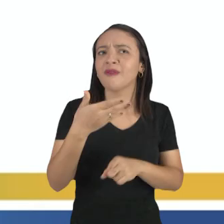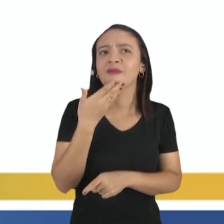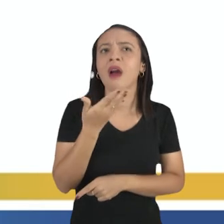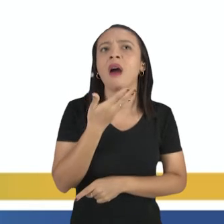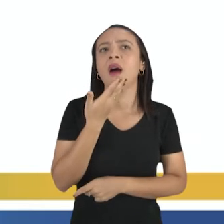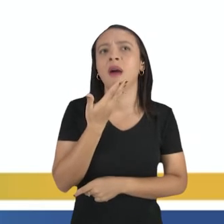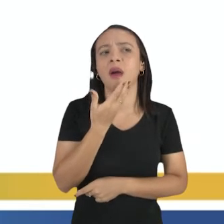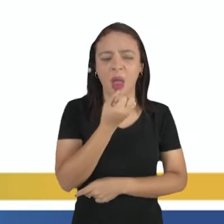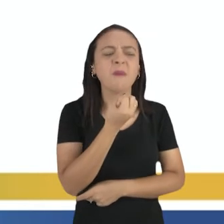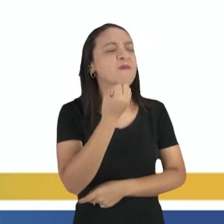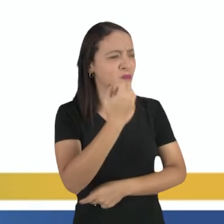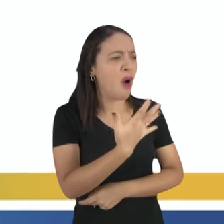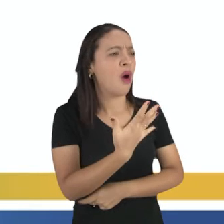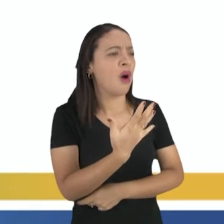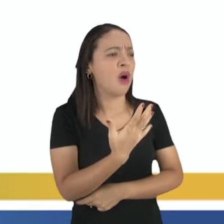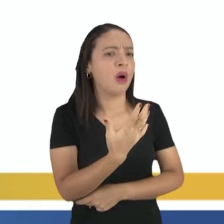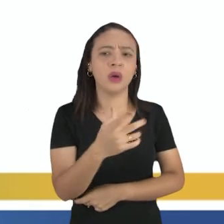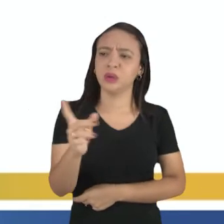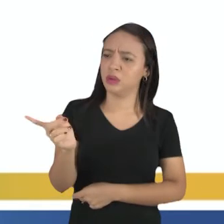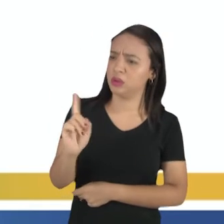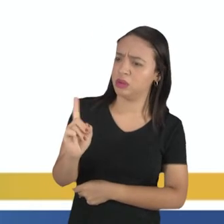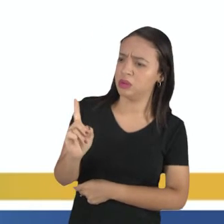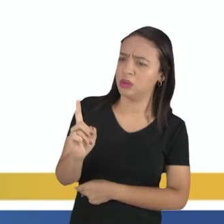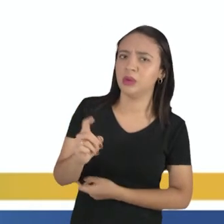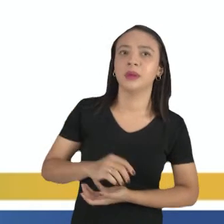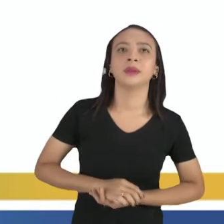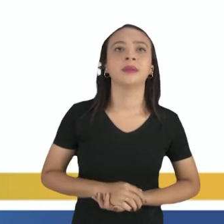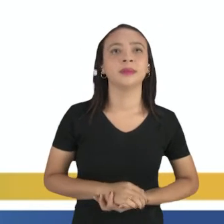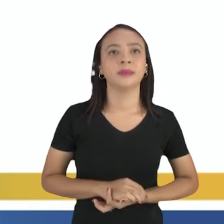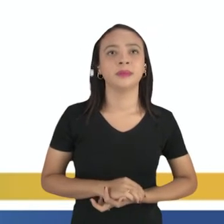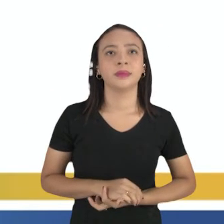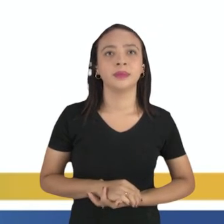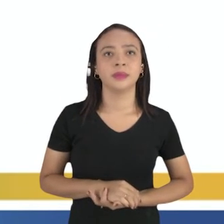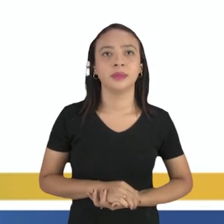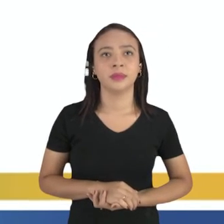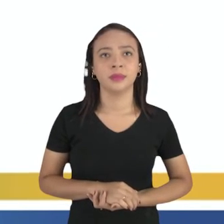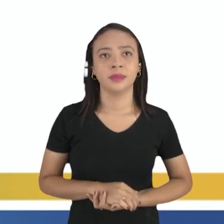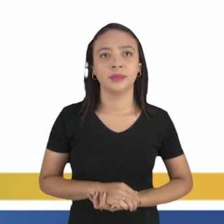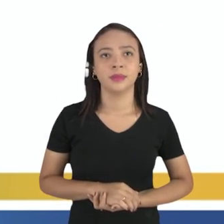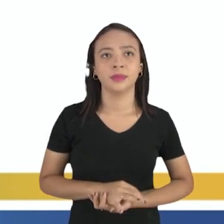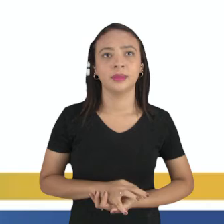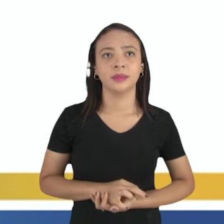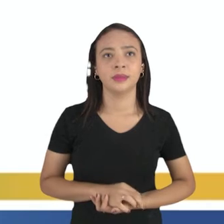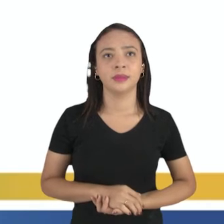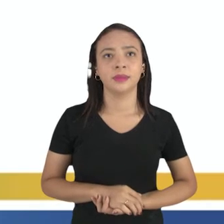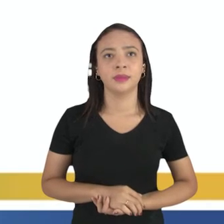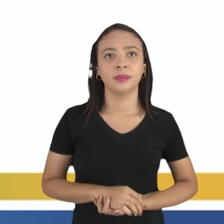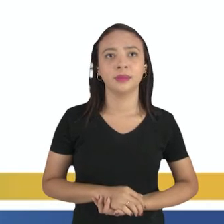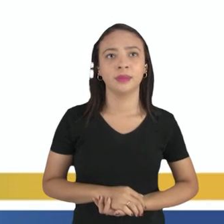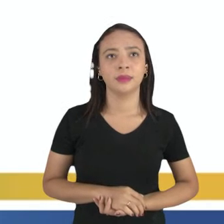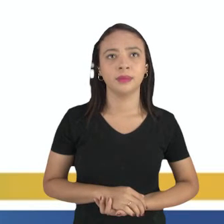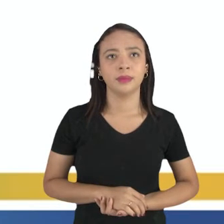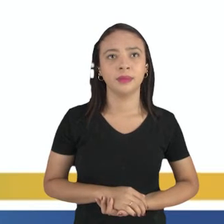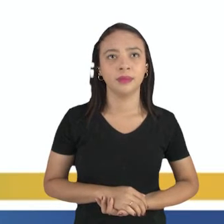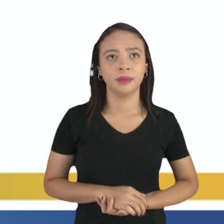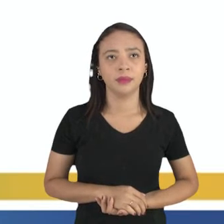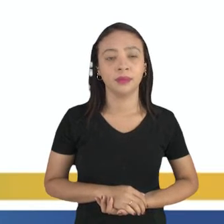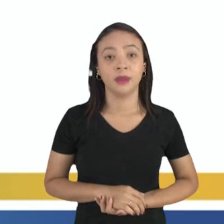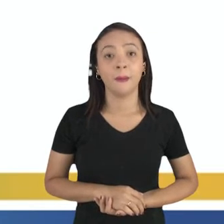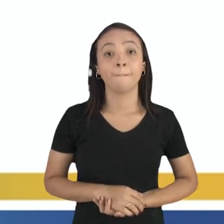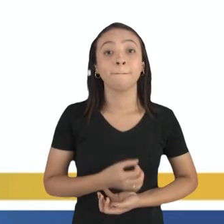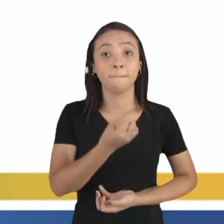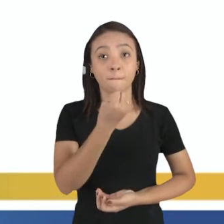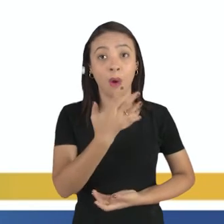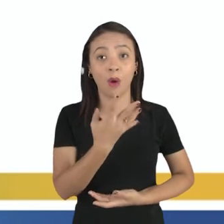fácil. Vai ser bom? Não foi? Olha, ele já coloca não foi e coloca o vai ser bom, o futuro e